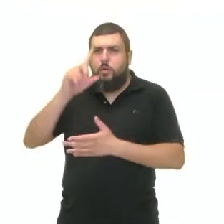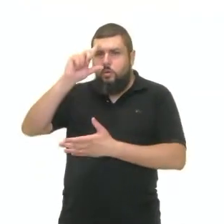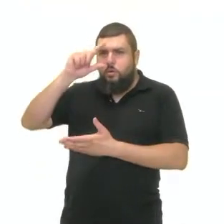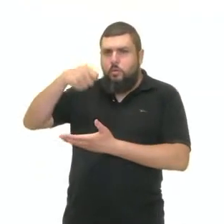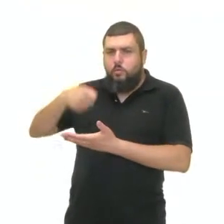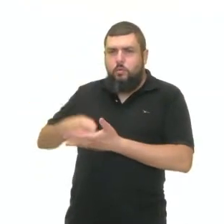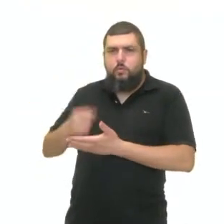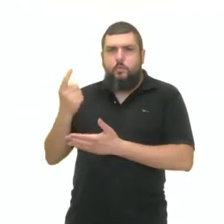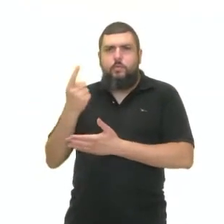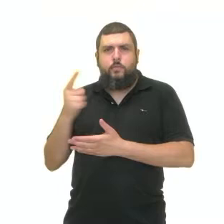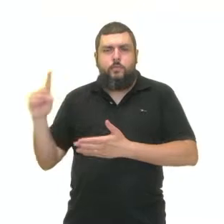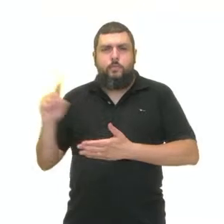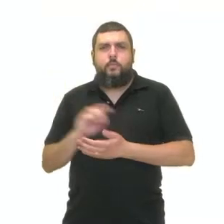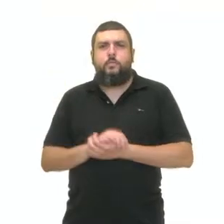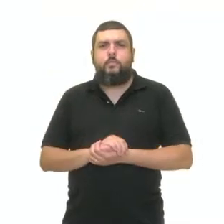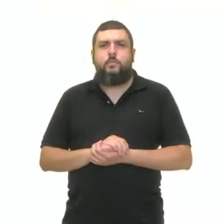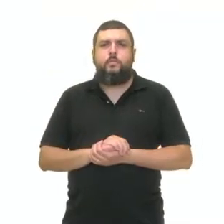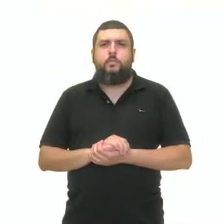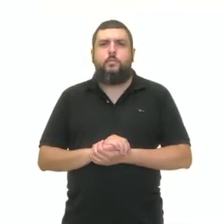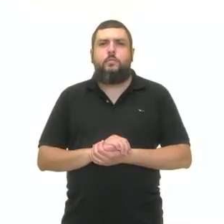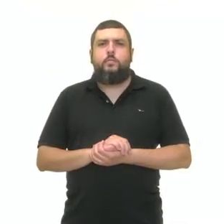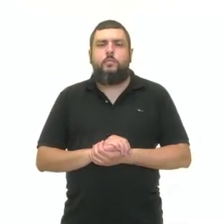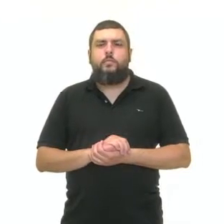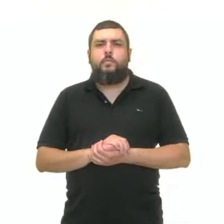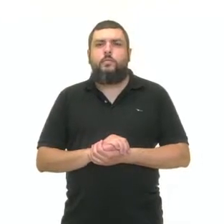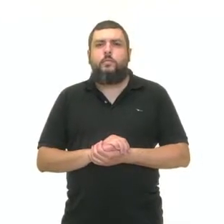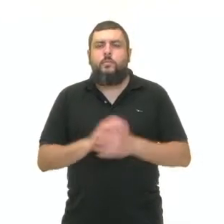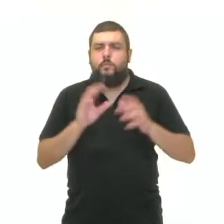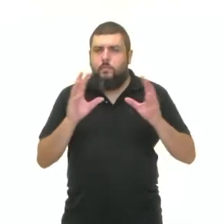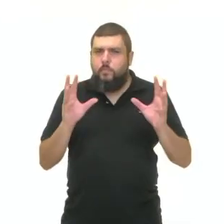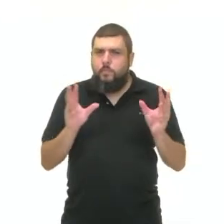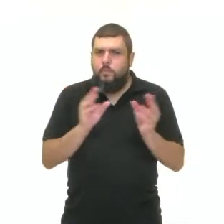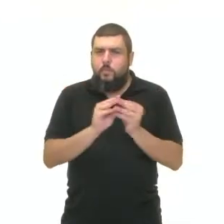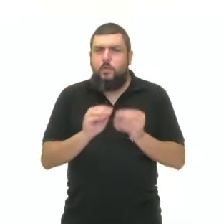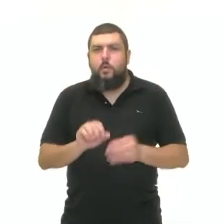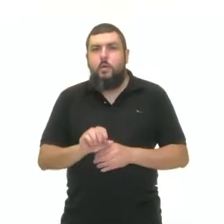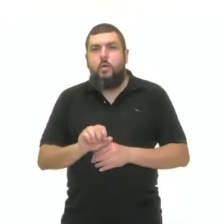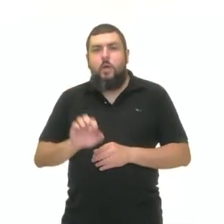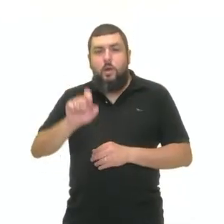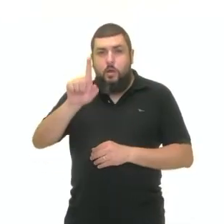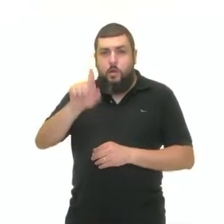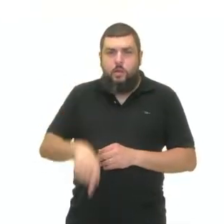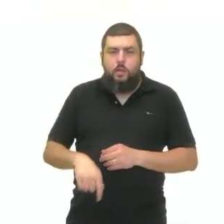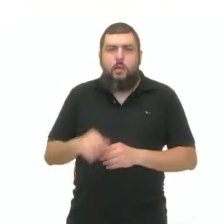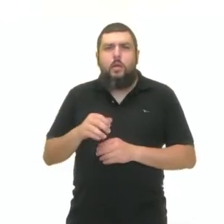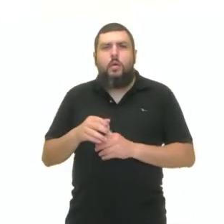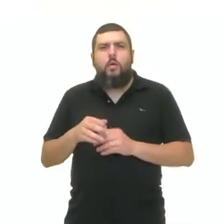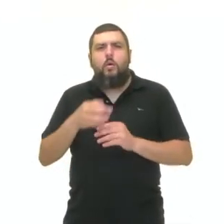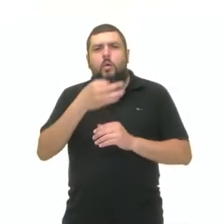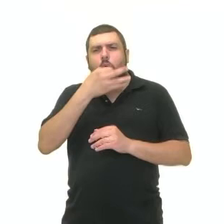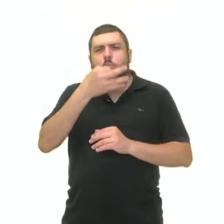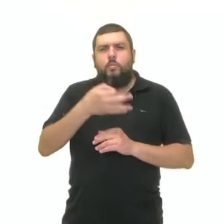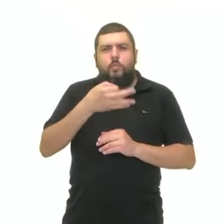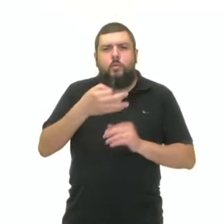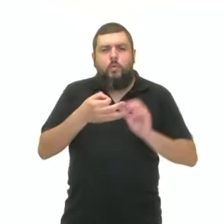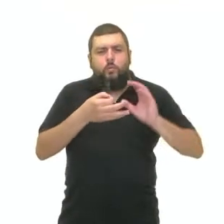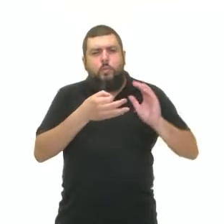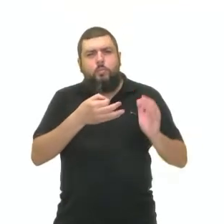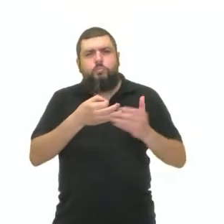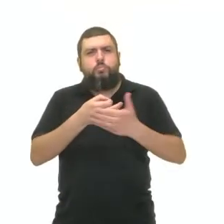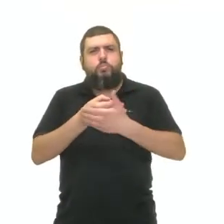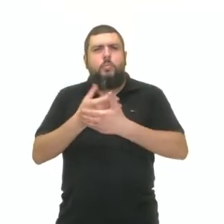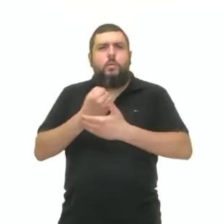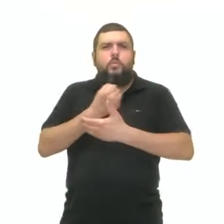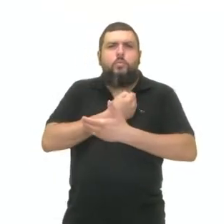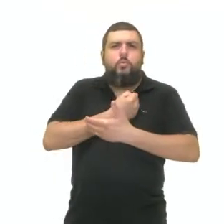são literais, em poucas palavras. São uma opinião embrulhada em código e estamos caminhando para um